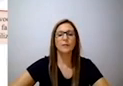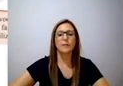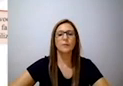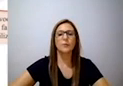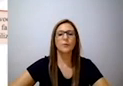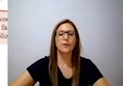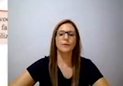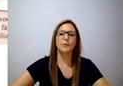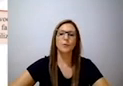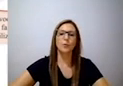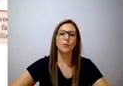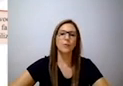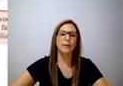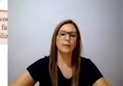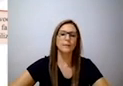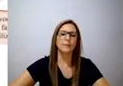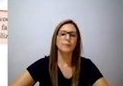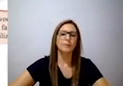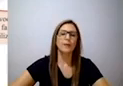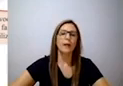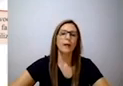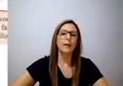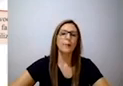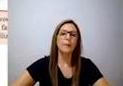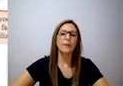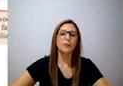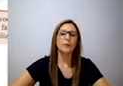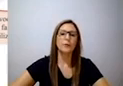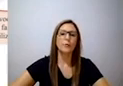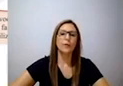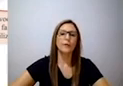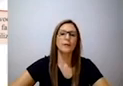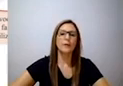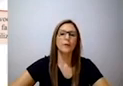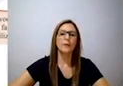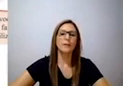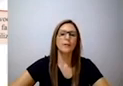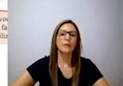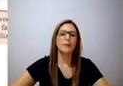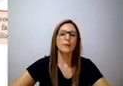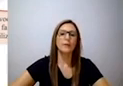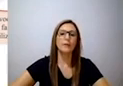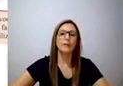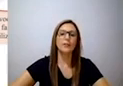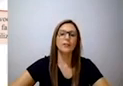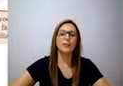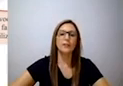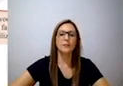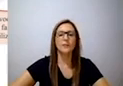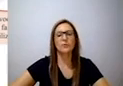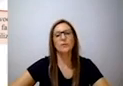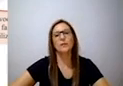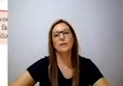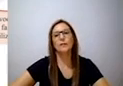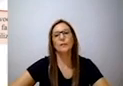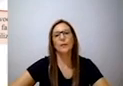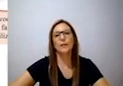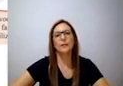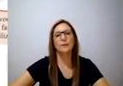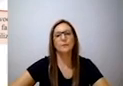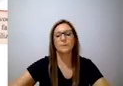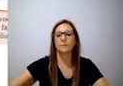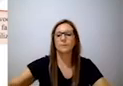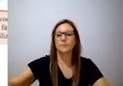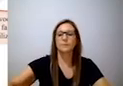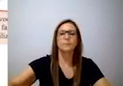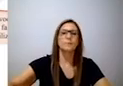responsáveis por doenças pulmonares. A clamídia é uma das causas da infertilidade masculina e feminina.